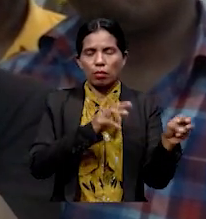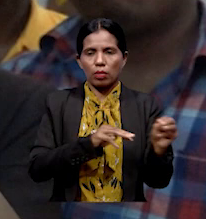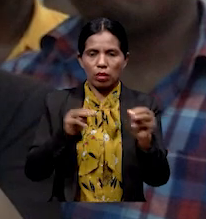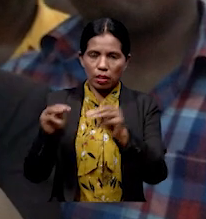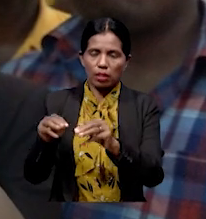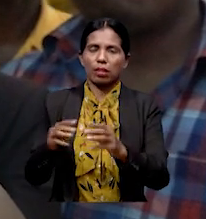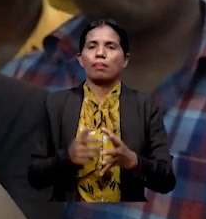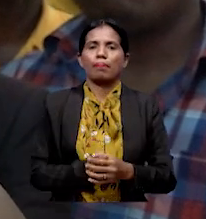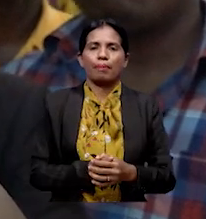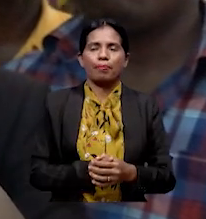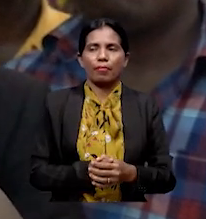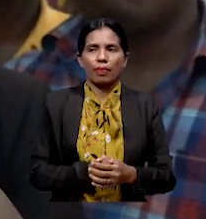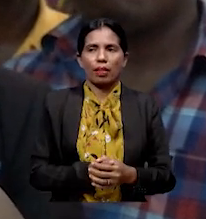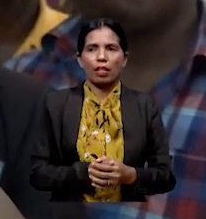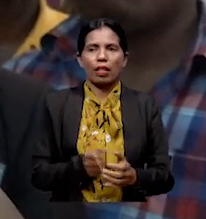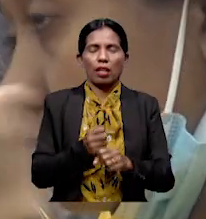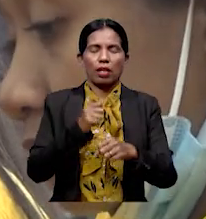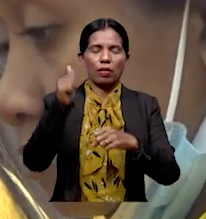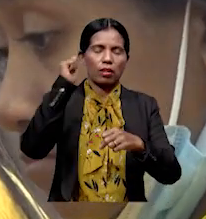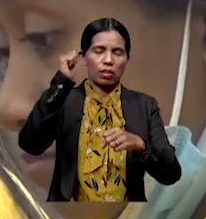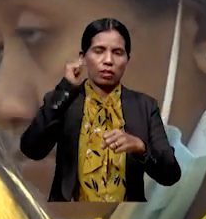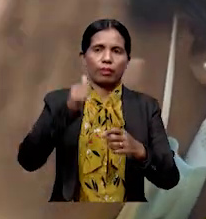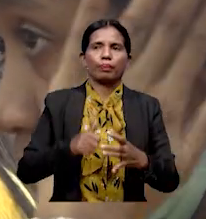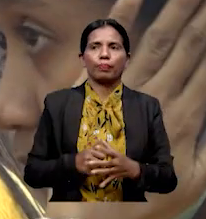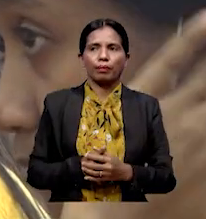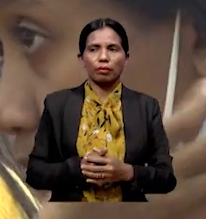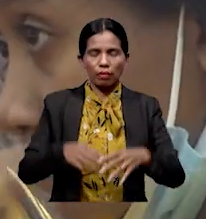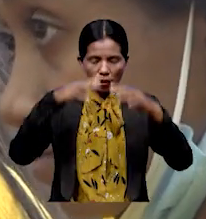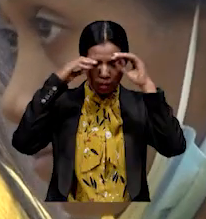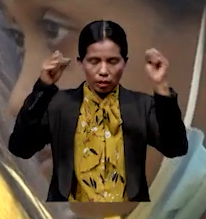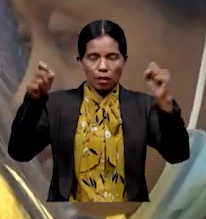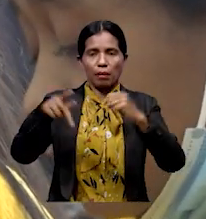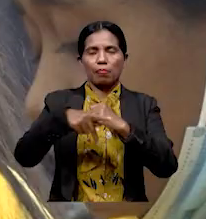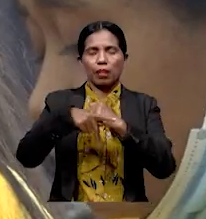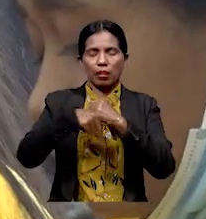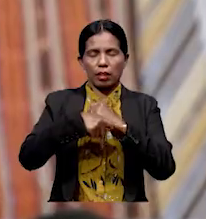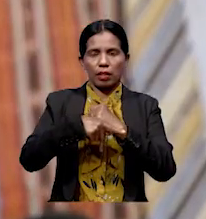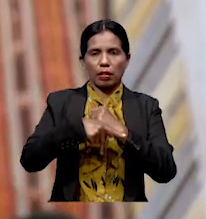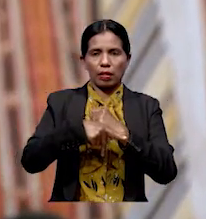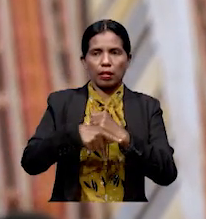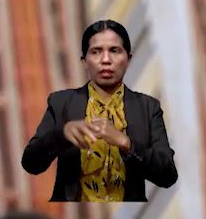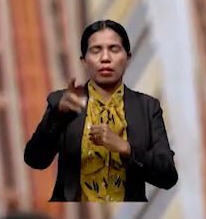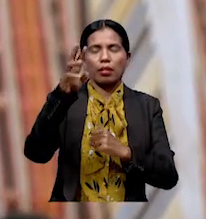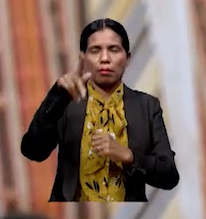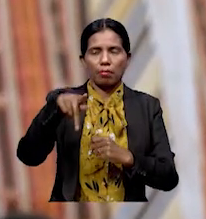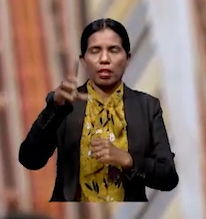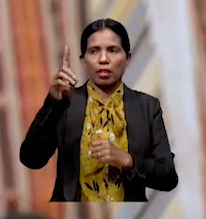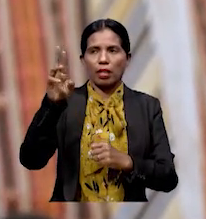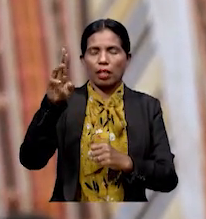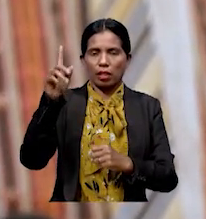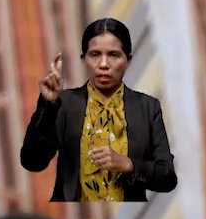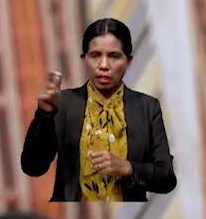de halo candidatura. Presidente Partido Democrático República Timor nomeia Anacleto Bento